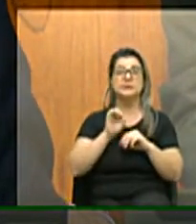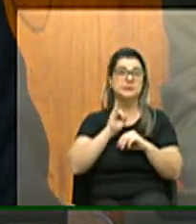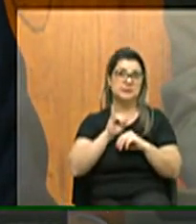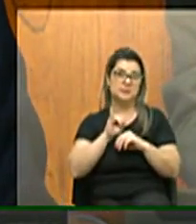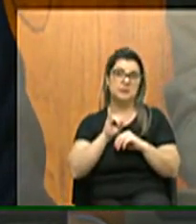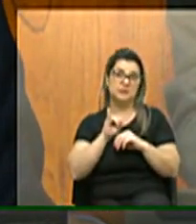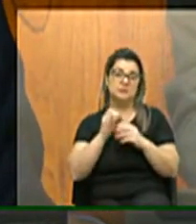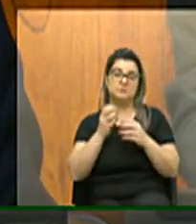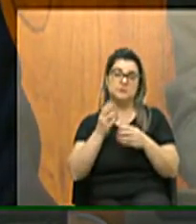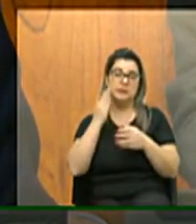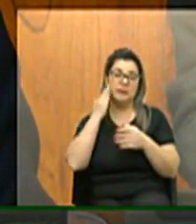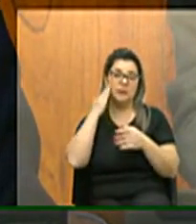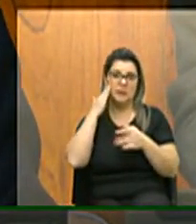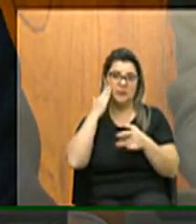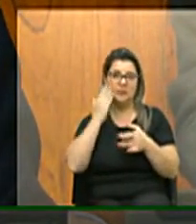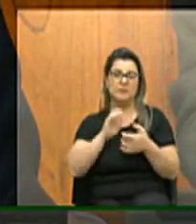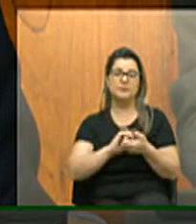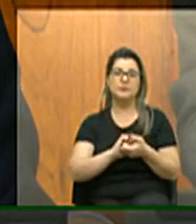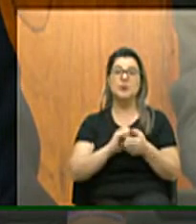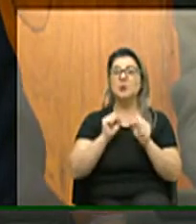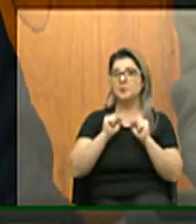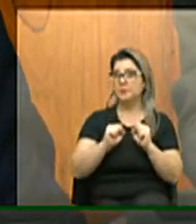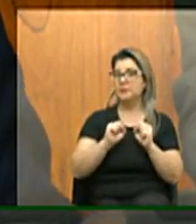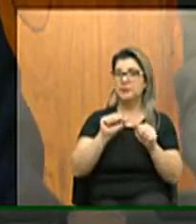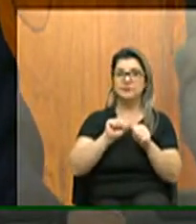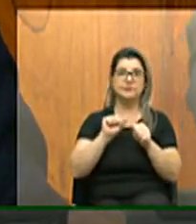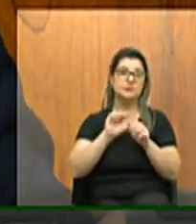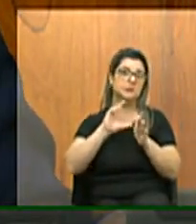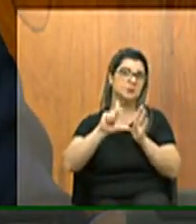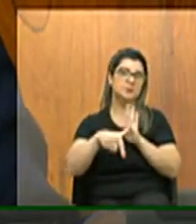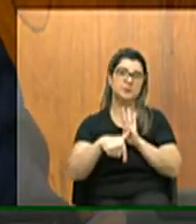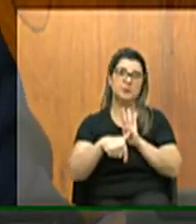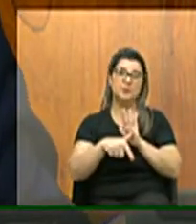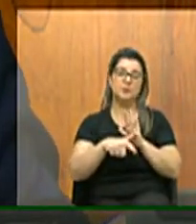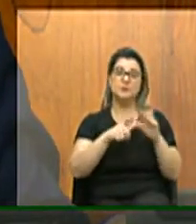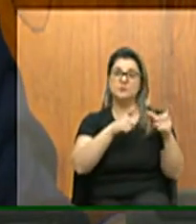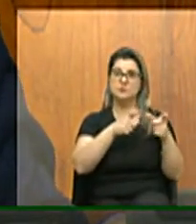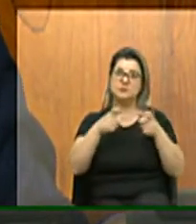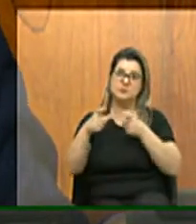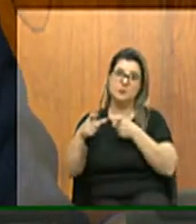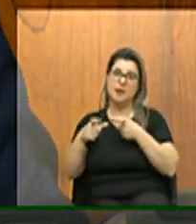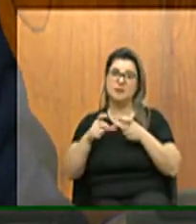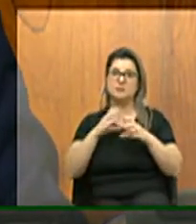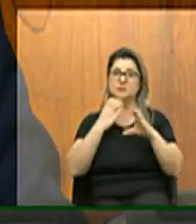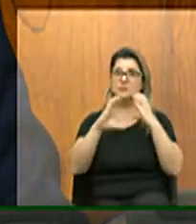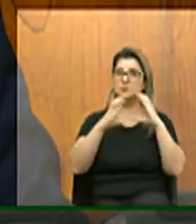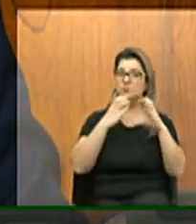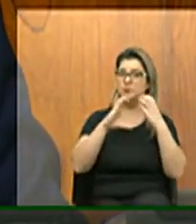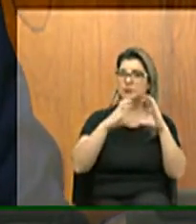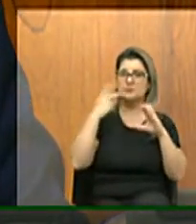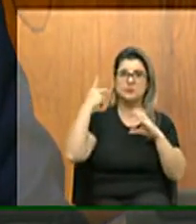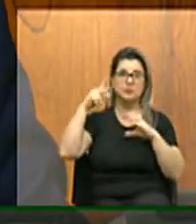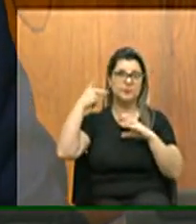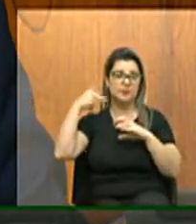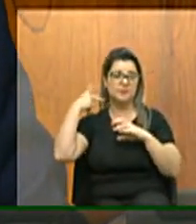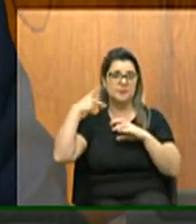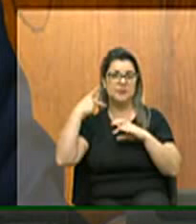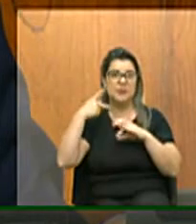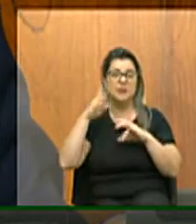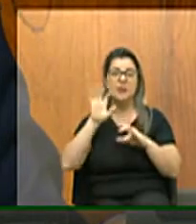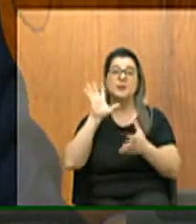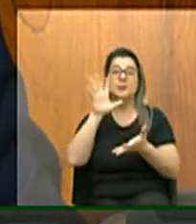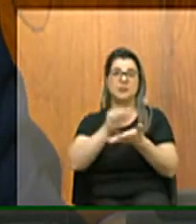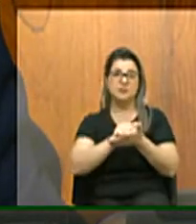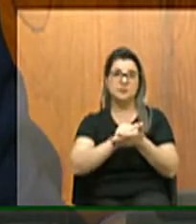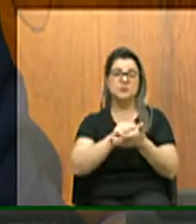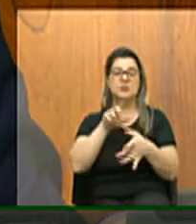compreender. E aí poderia fazer depois nos espaços das comunicações parlamentares para deixar registrado aqui o seu